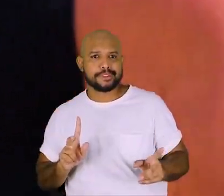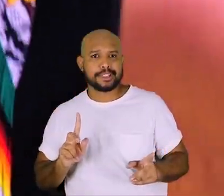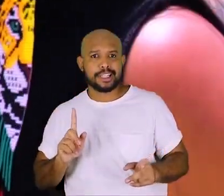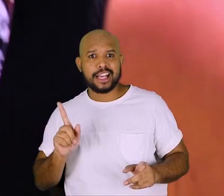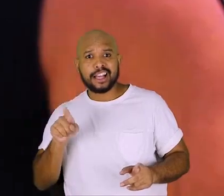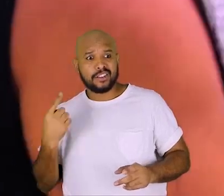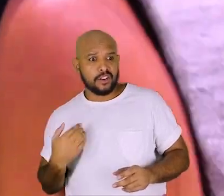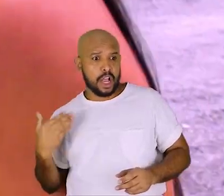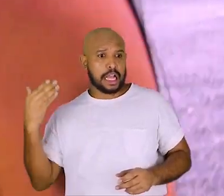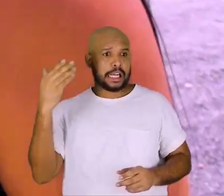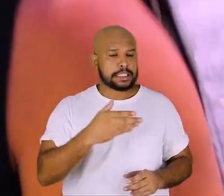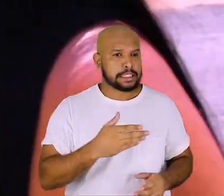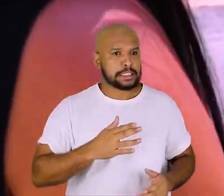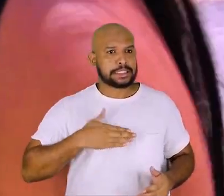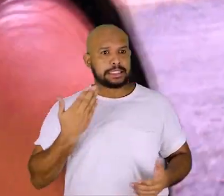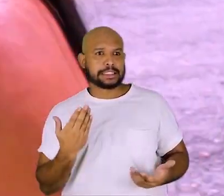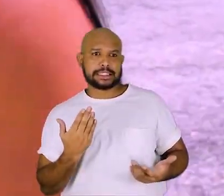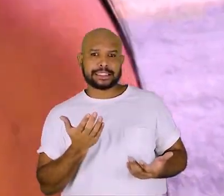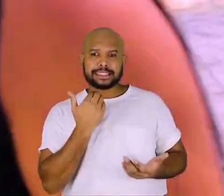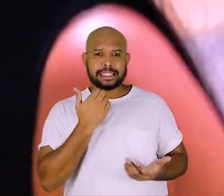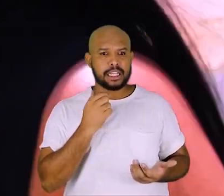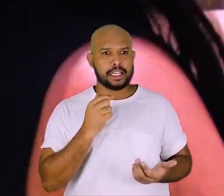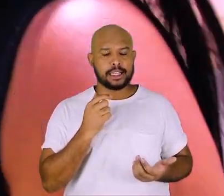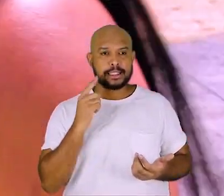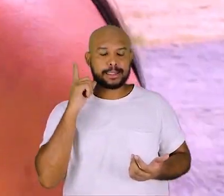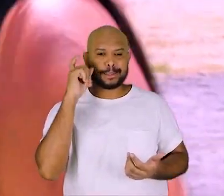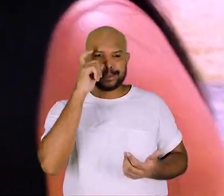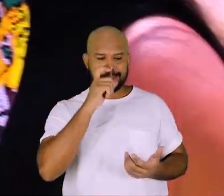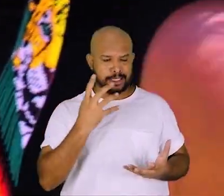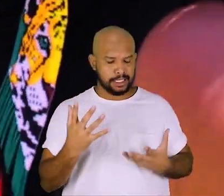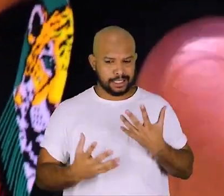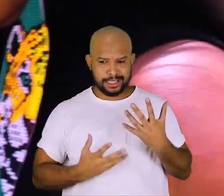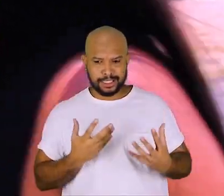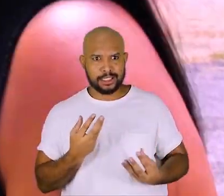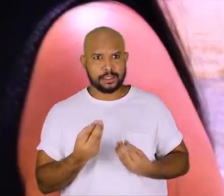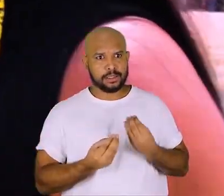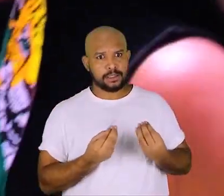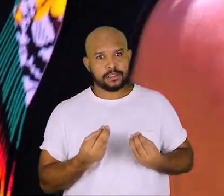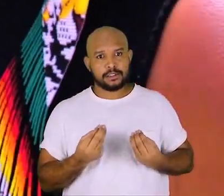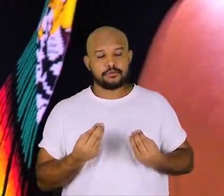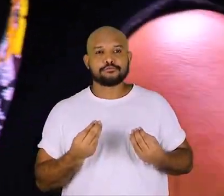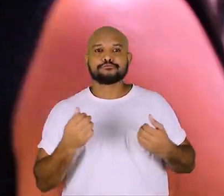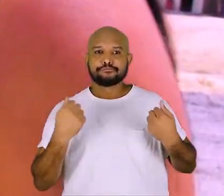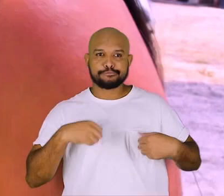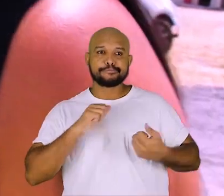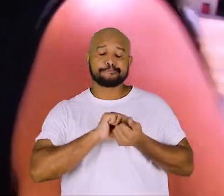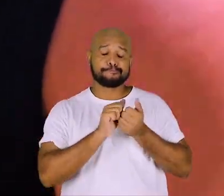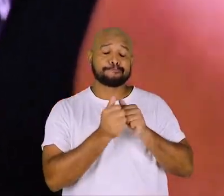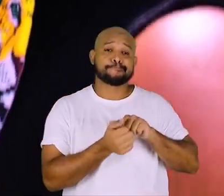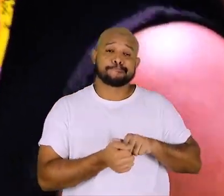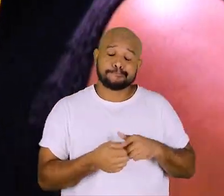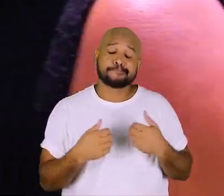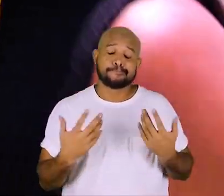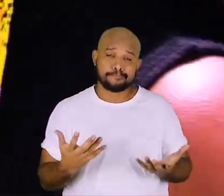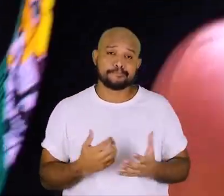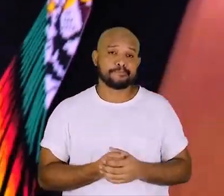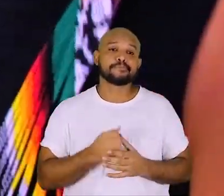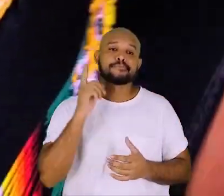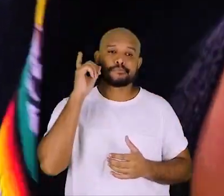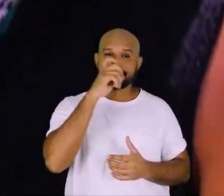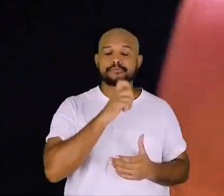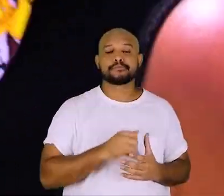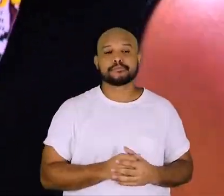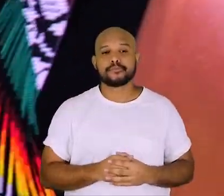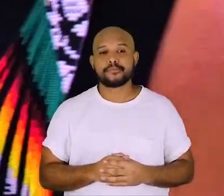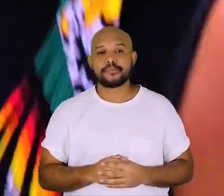comendo, e tipo, é algo que a gente não está acostumado, porque a gente sabe que nós temos as nossas alimentações tradicionais,